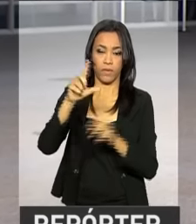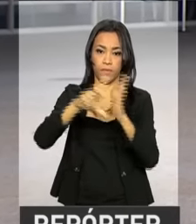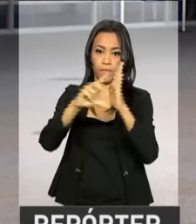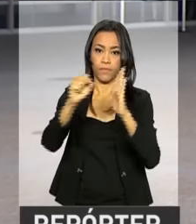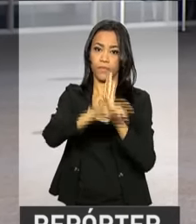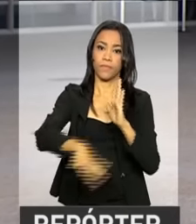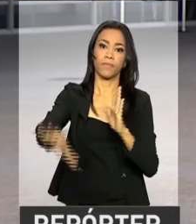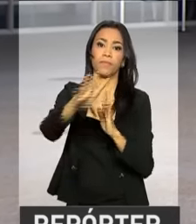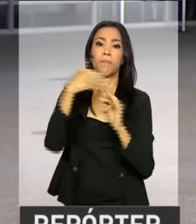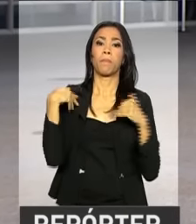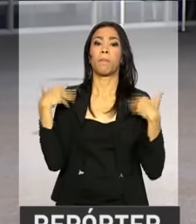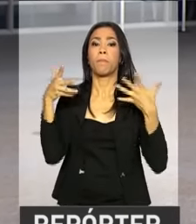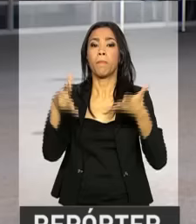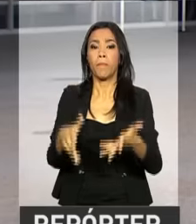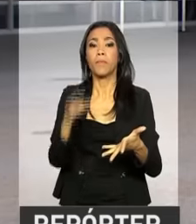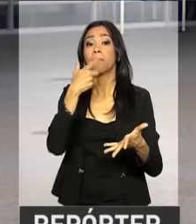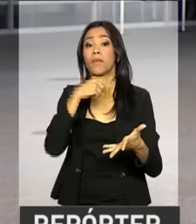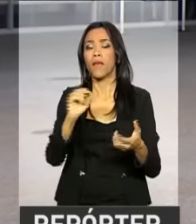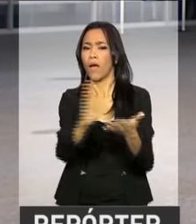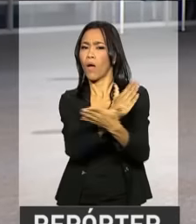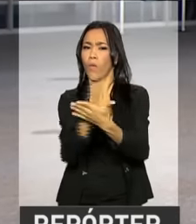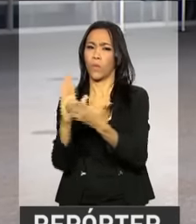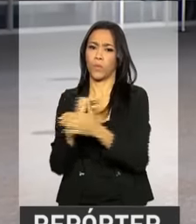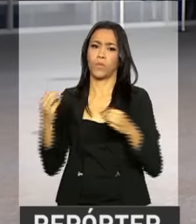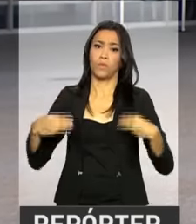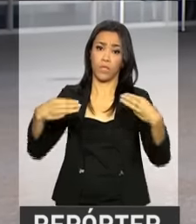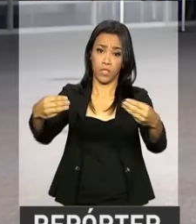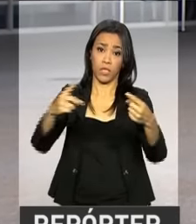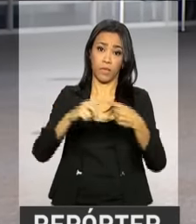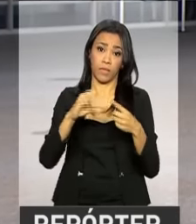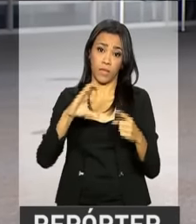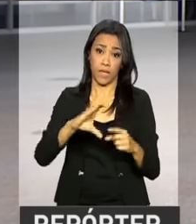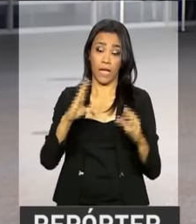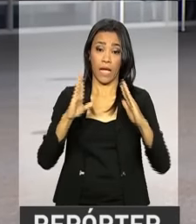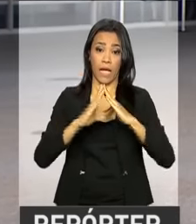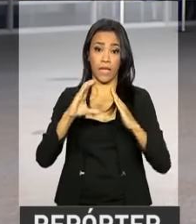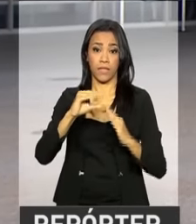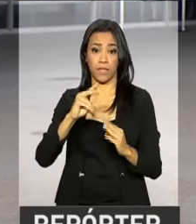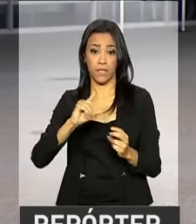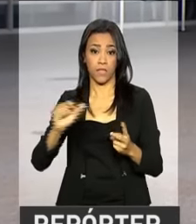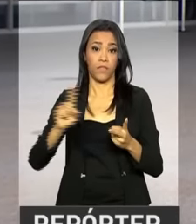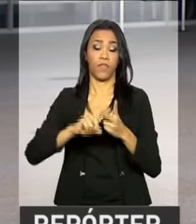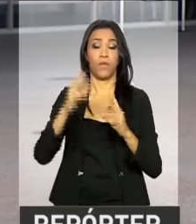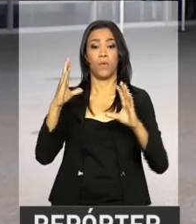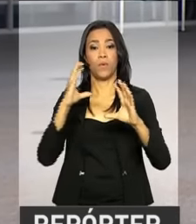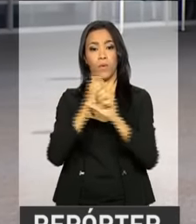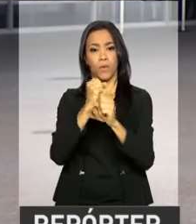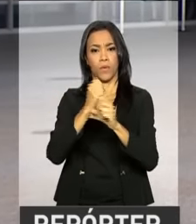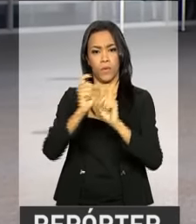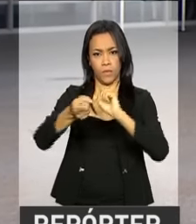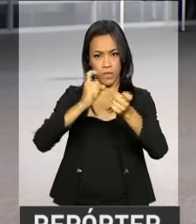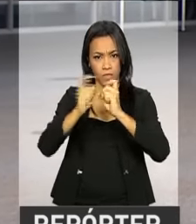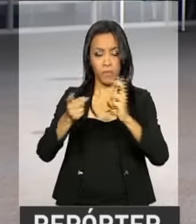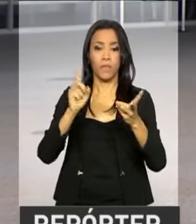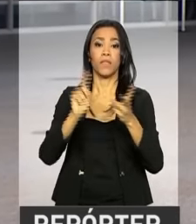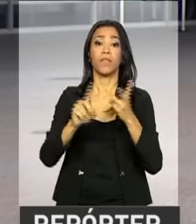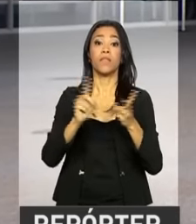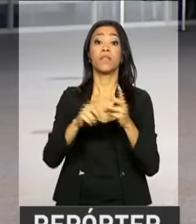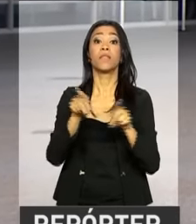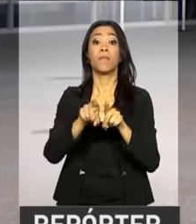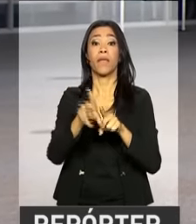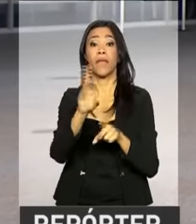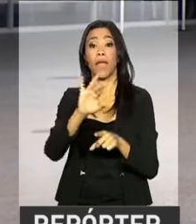Planalto. Participam dessa reunião alguns ministérios como a Casa Civil, Planejamento, Ministério das Relações Exteriores e o tema são